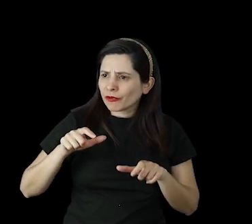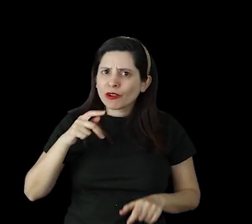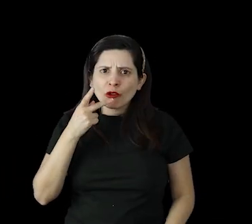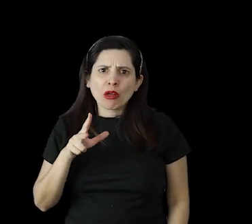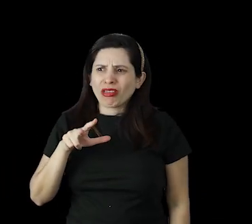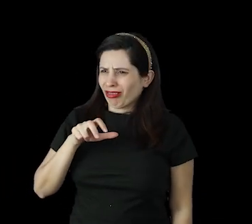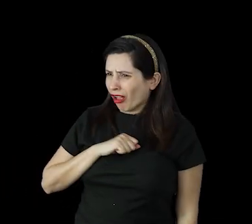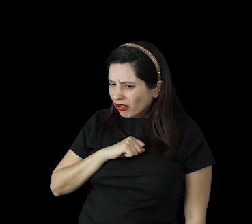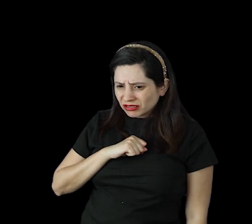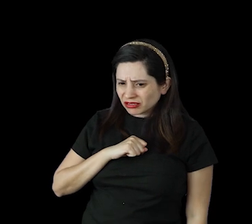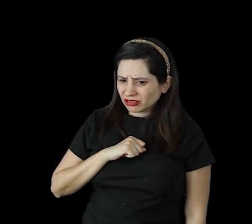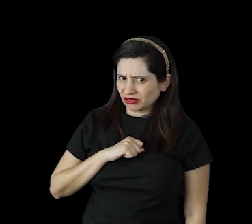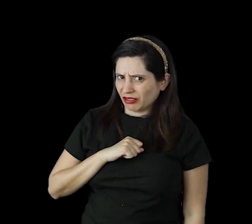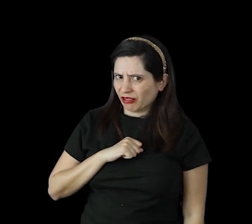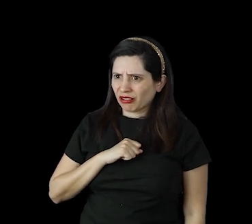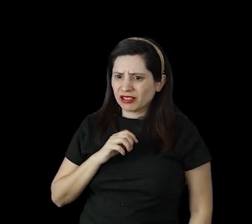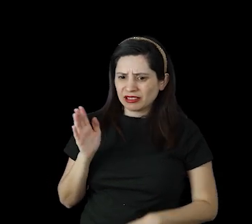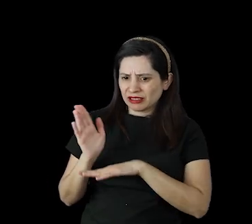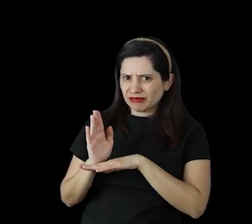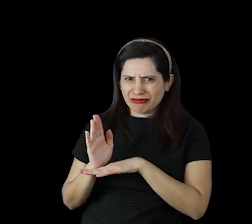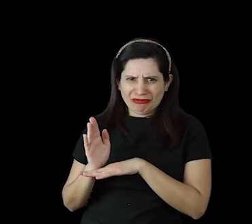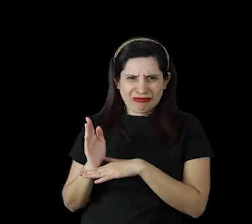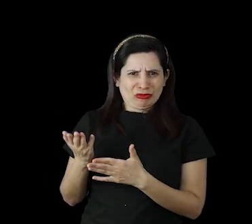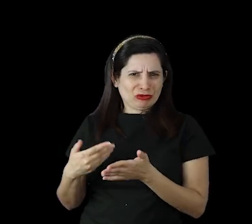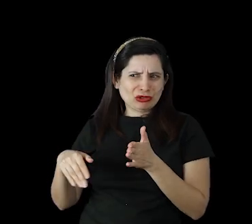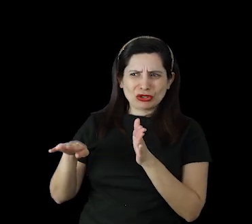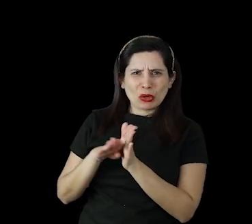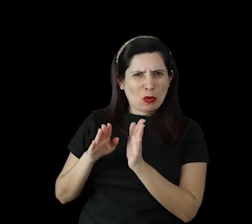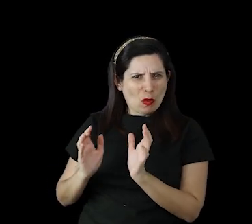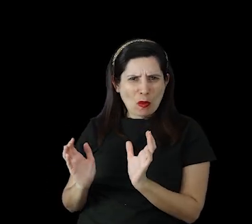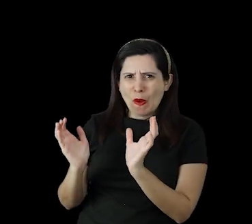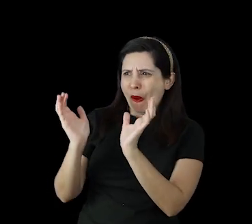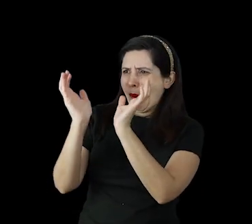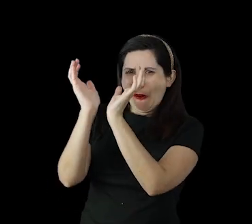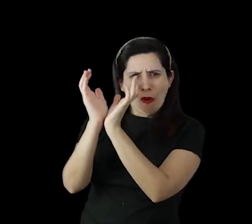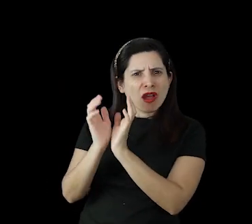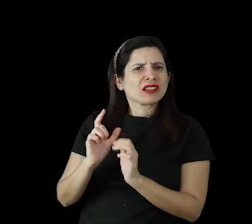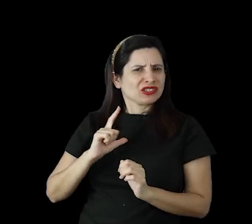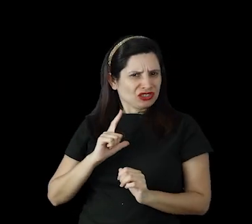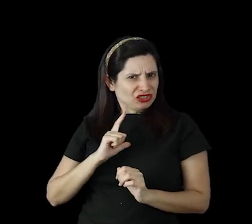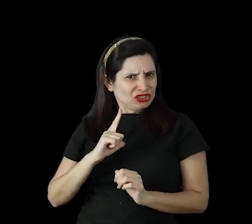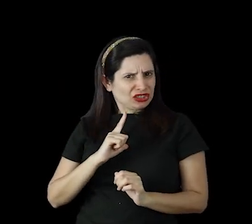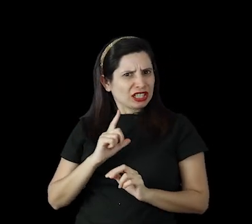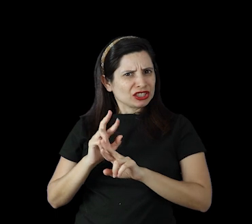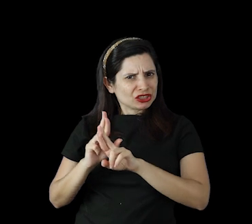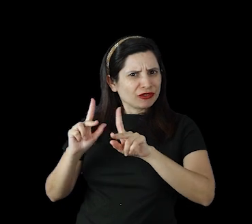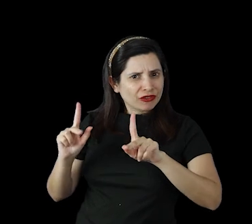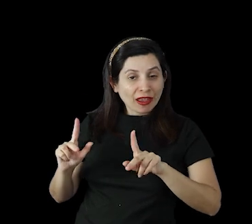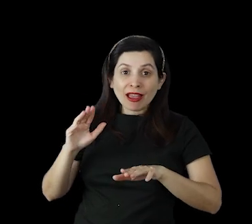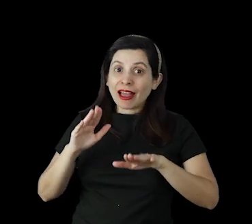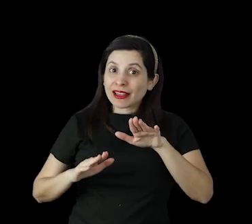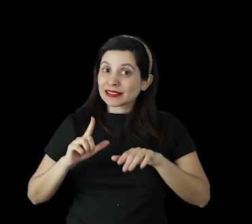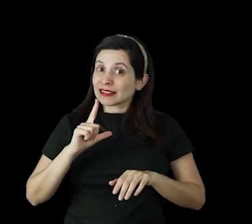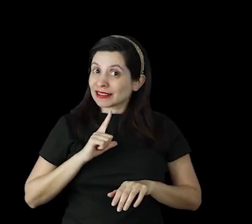sei como é que esse filme parou no Oscar, né? Porque ele tinha algumas diferenças. Às vezes tem obras que